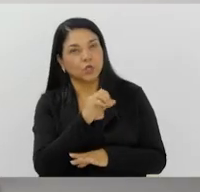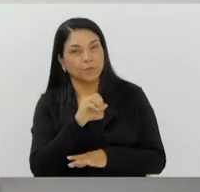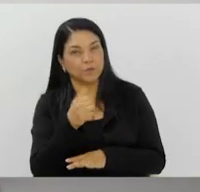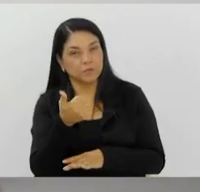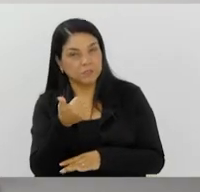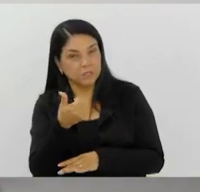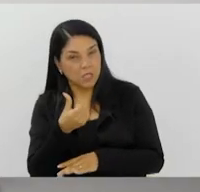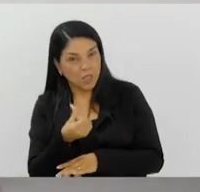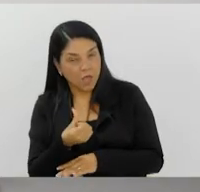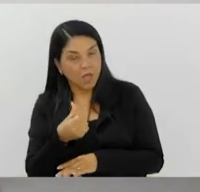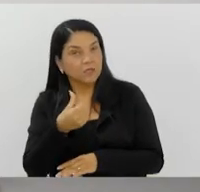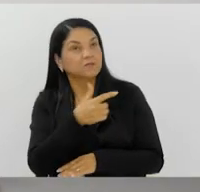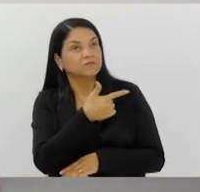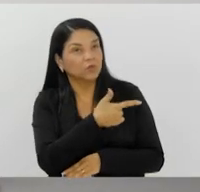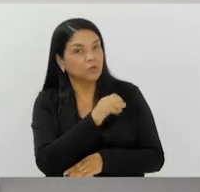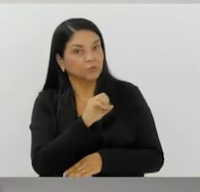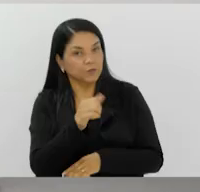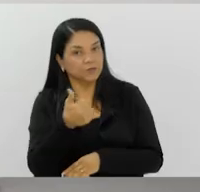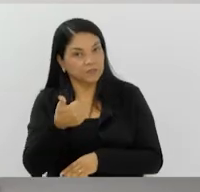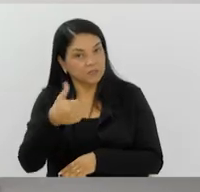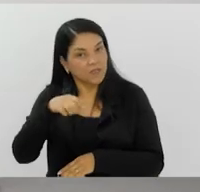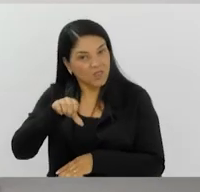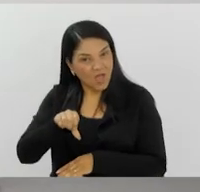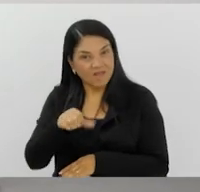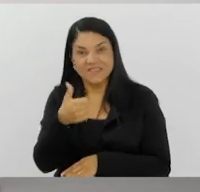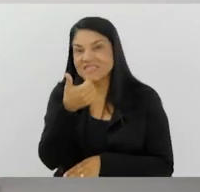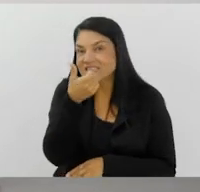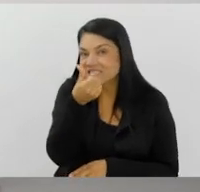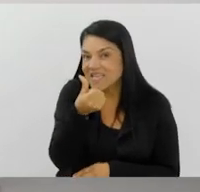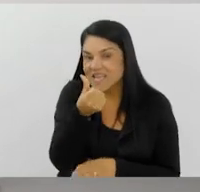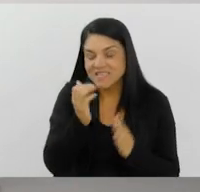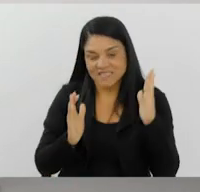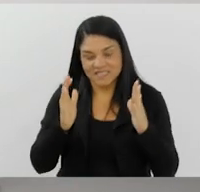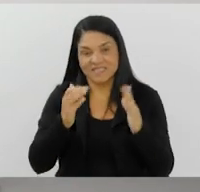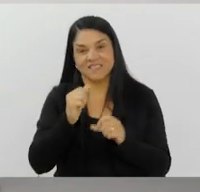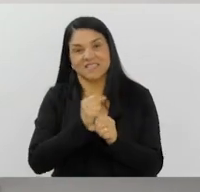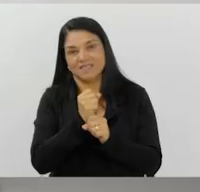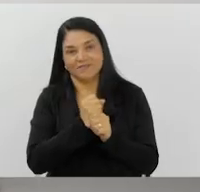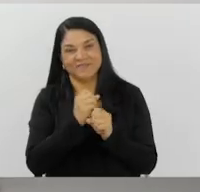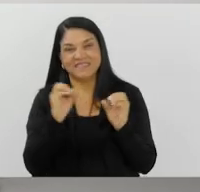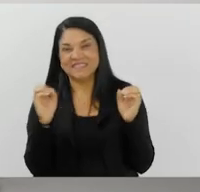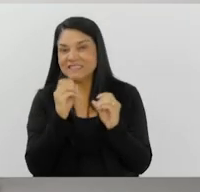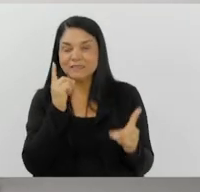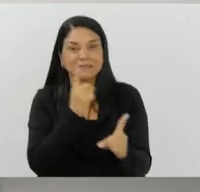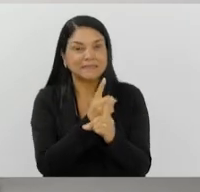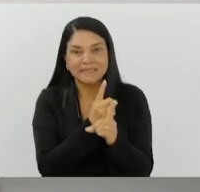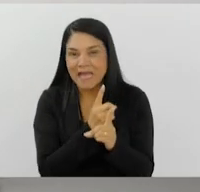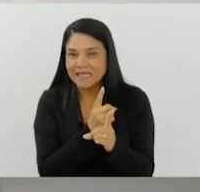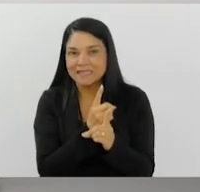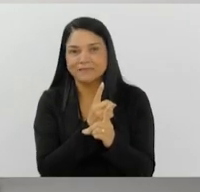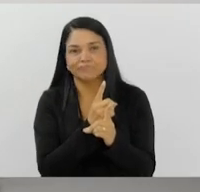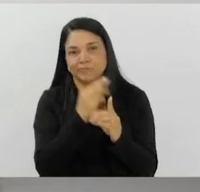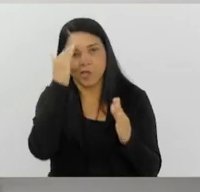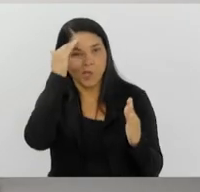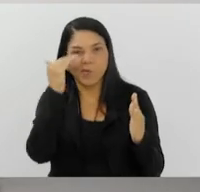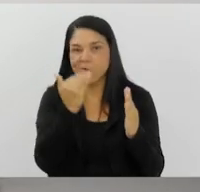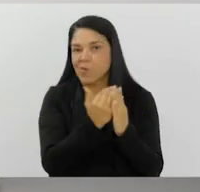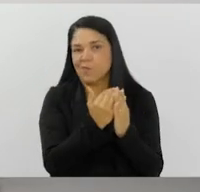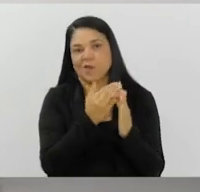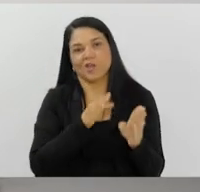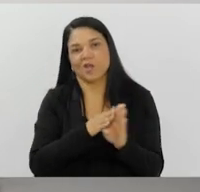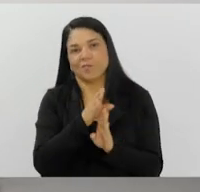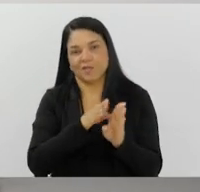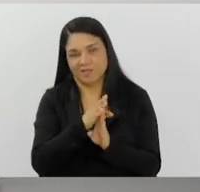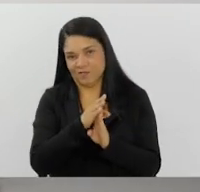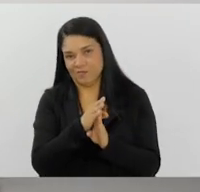eh e a gente ainda não encontrou nada né Nenhum projeto que cumpra eh essas recomendações que são muito básicas a gente tá falando de